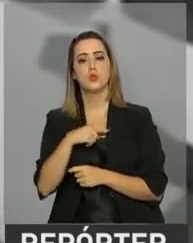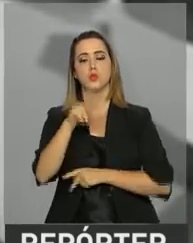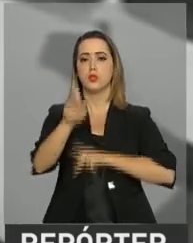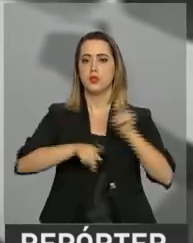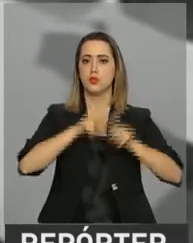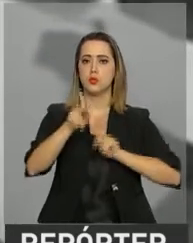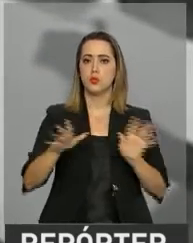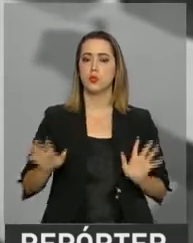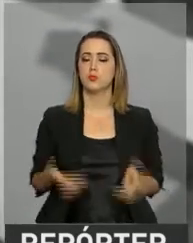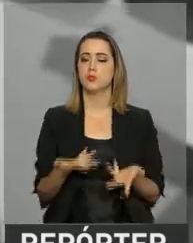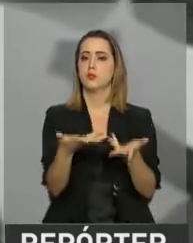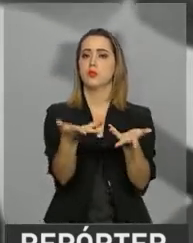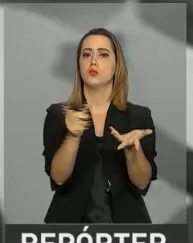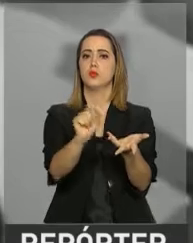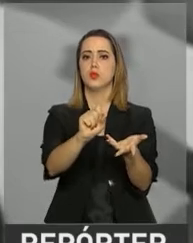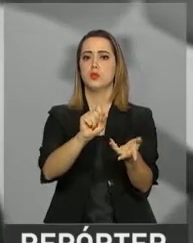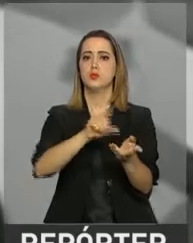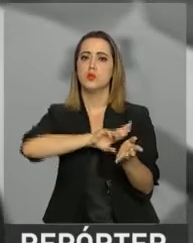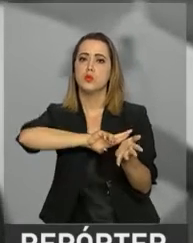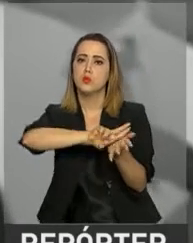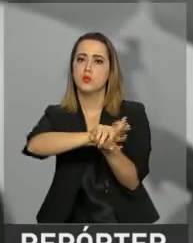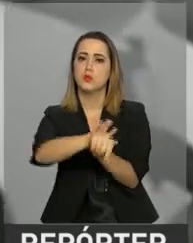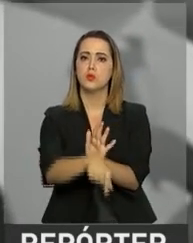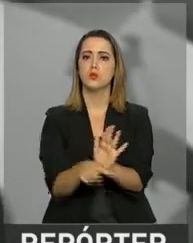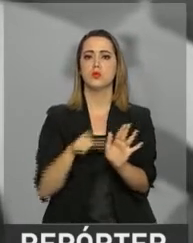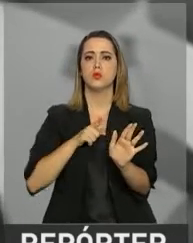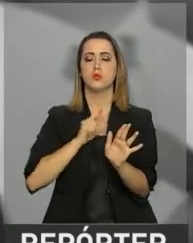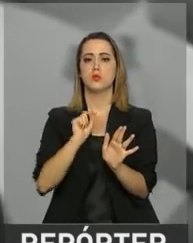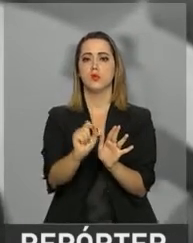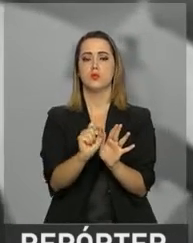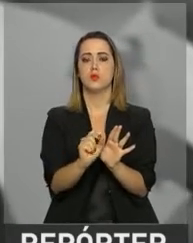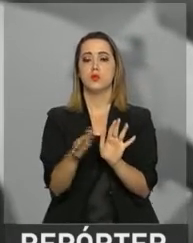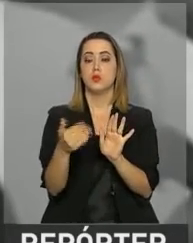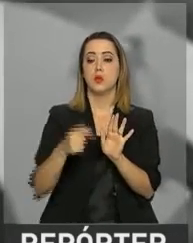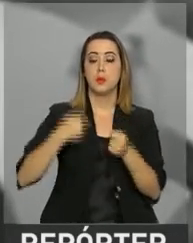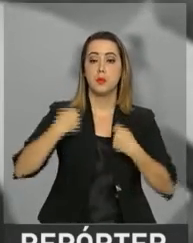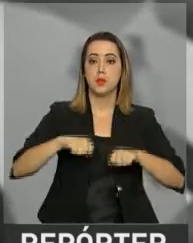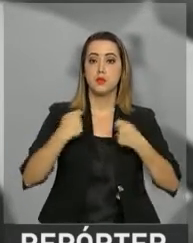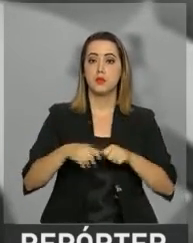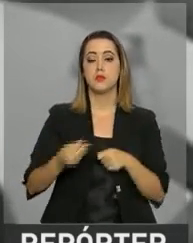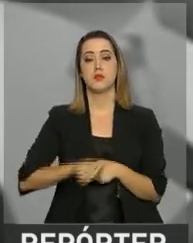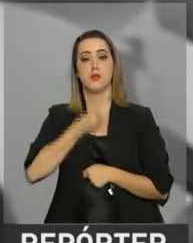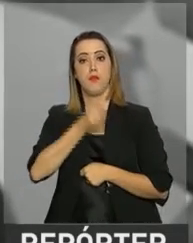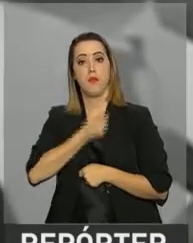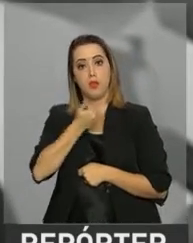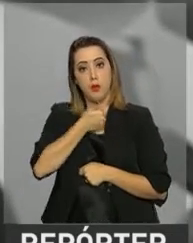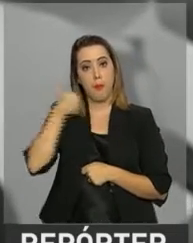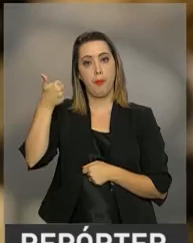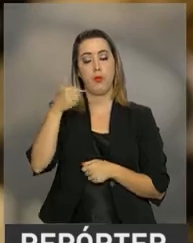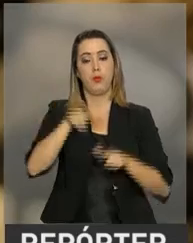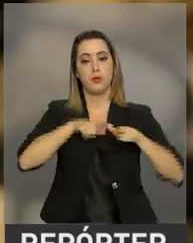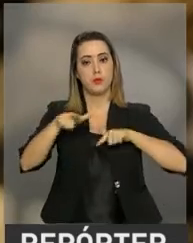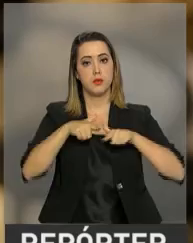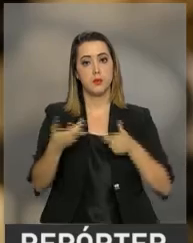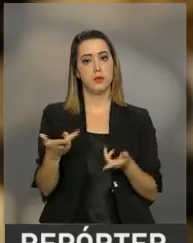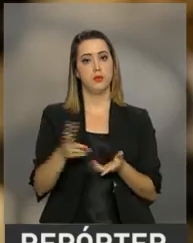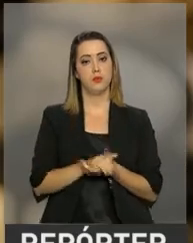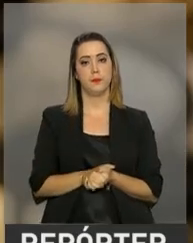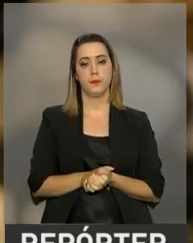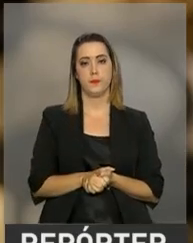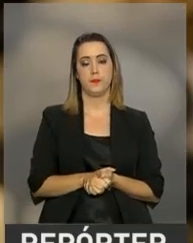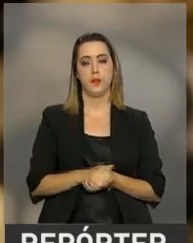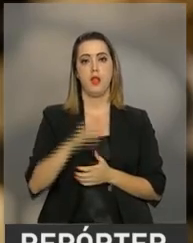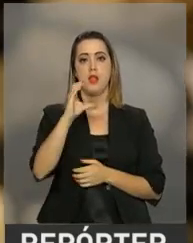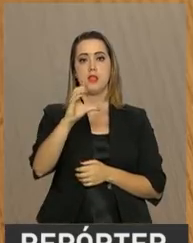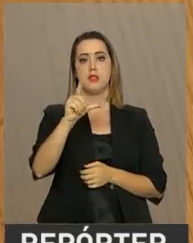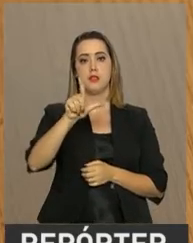e promover as medidas indispensáveis ao bem-estar dos trabalhadores. A CLT é o